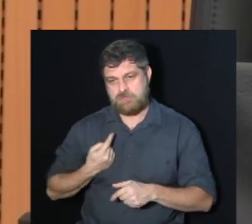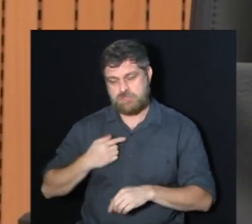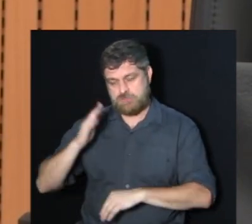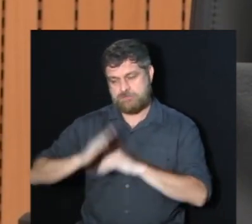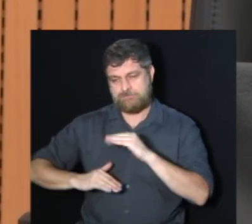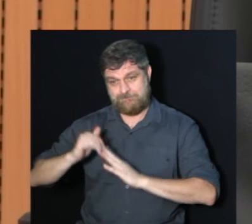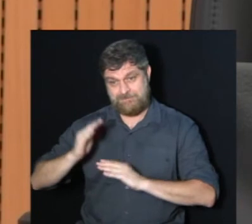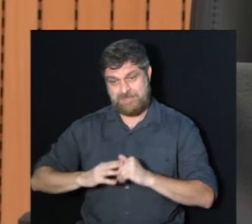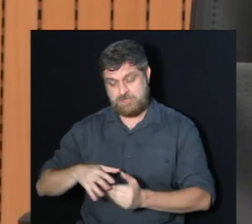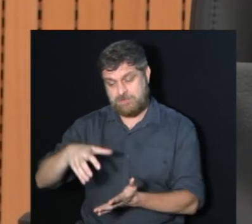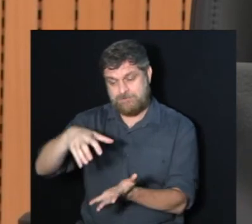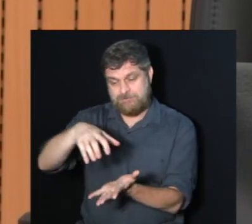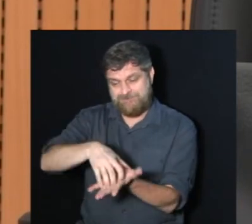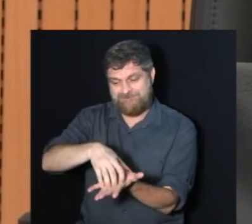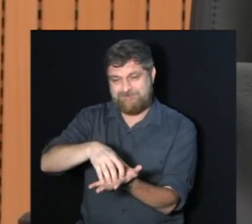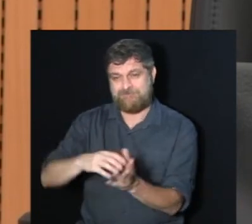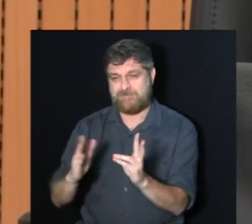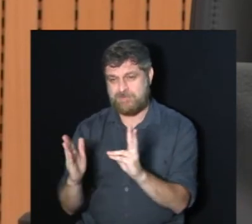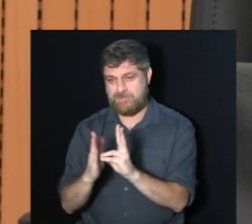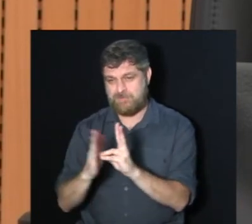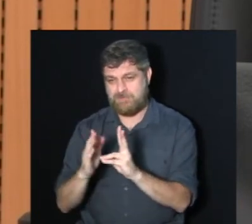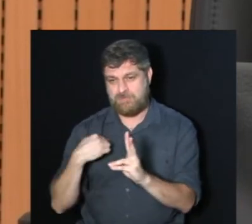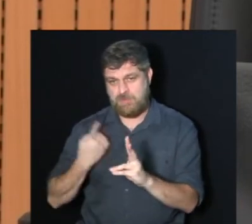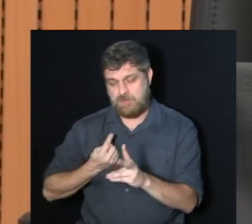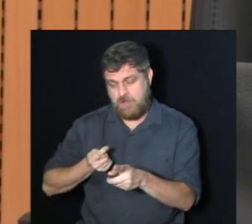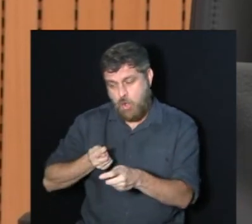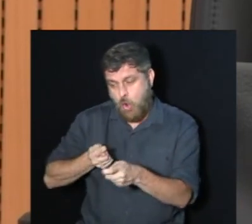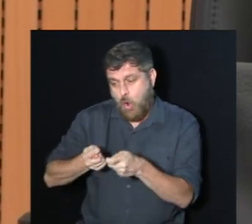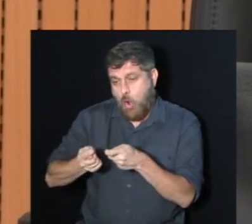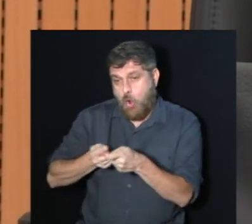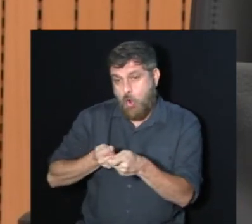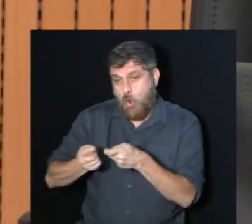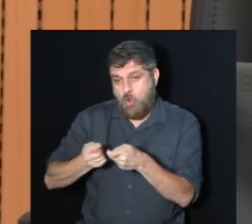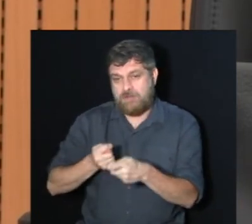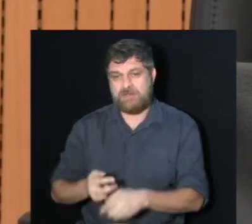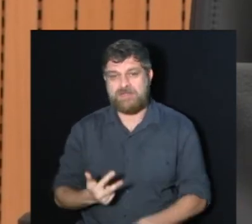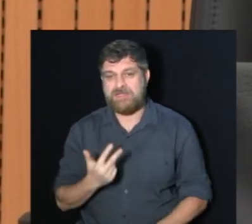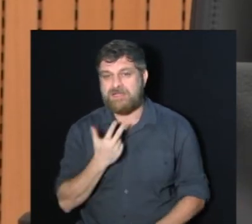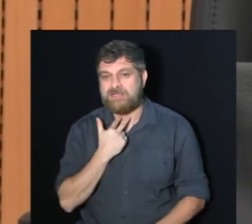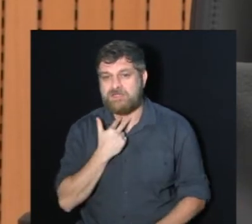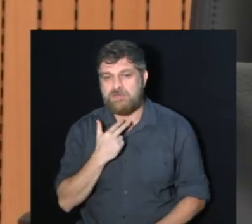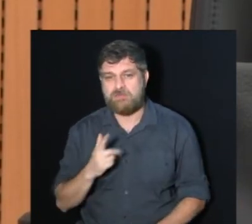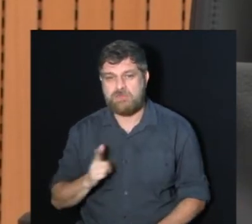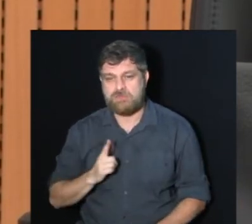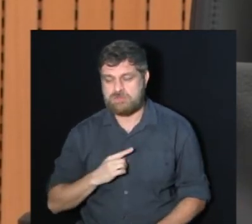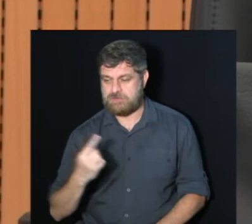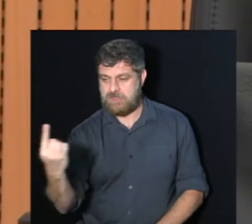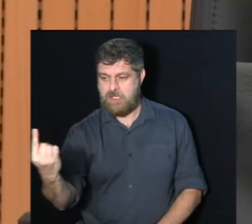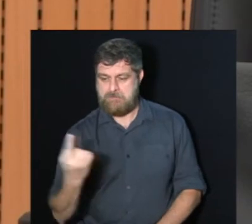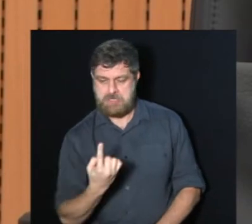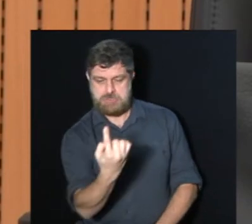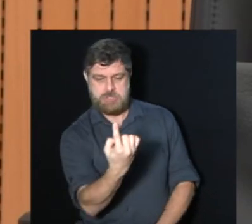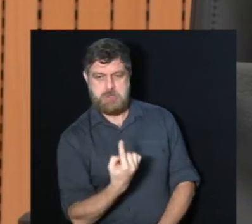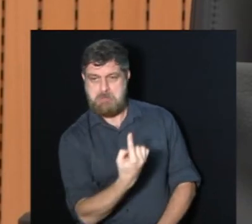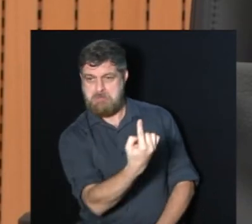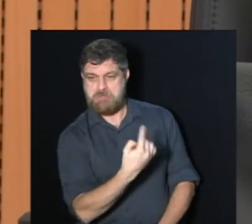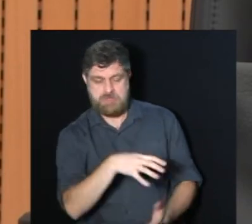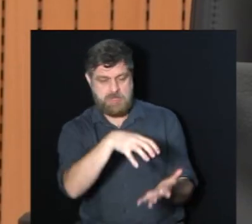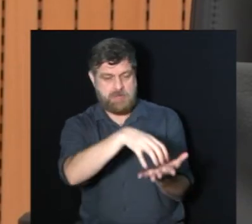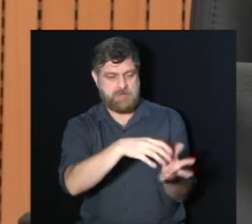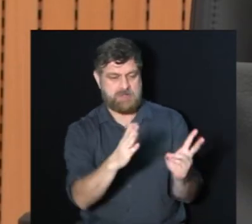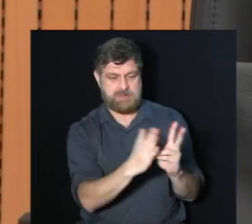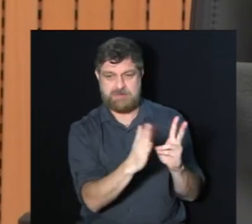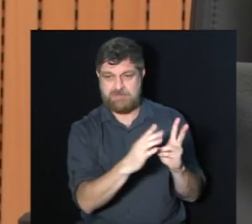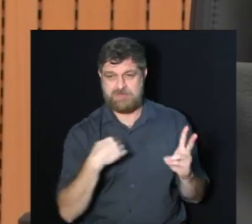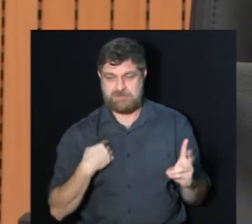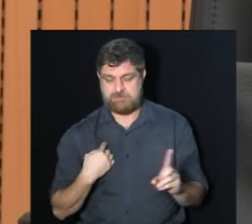isso que a gente controla, né? A gente não pode receber as outras pessoas que vêm da outra aldeia e deixar, a